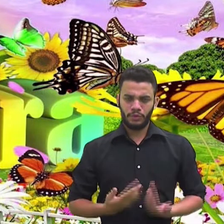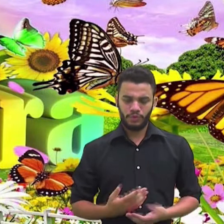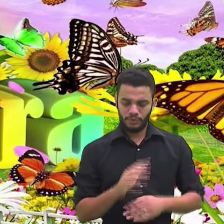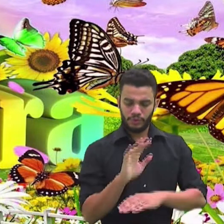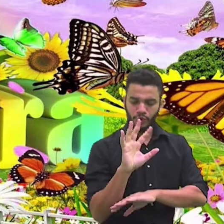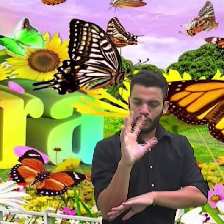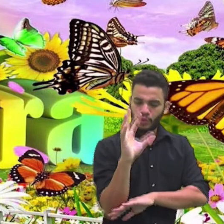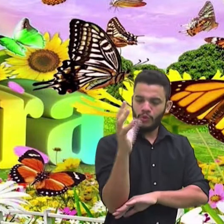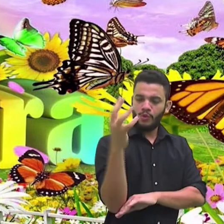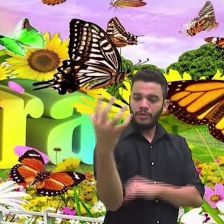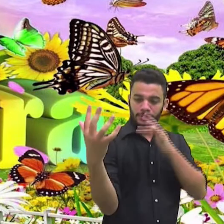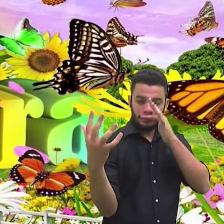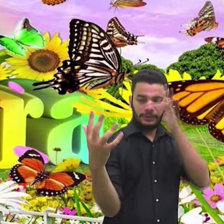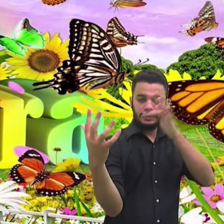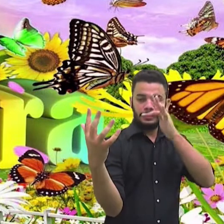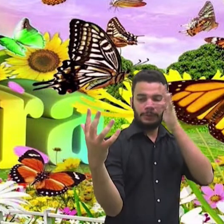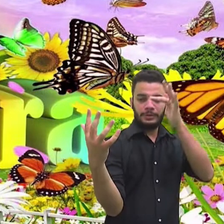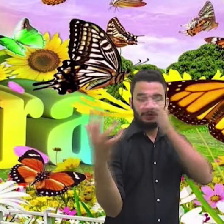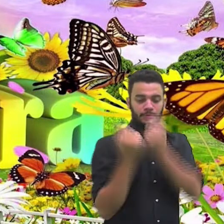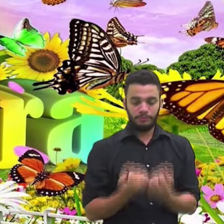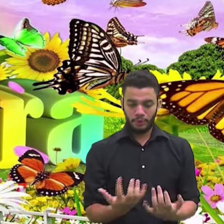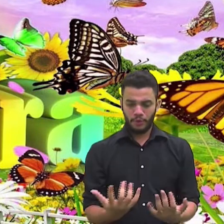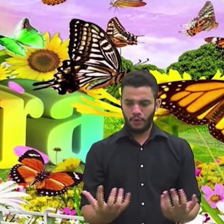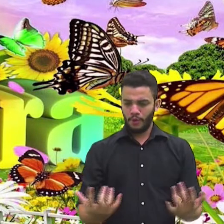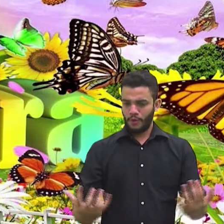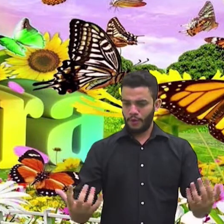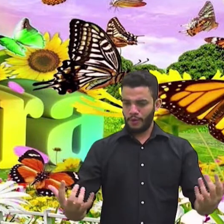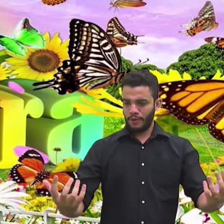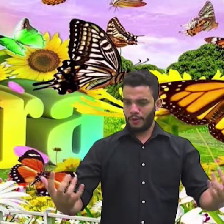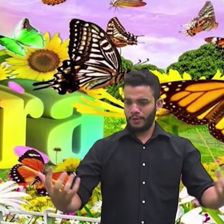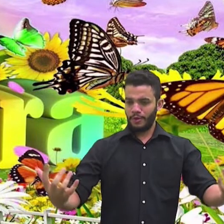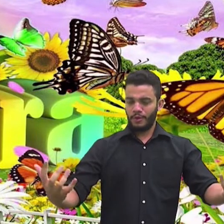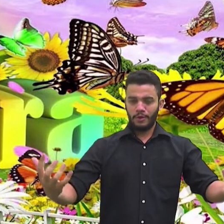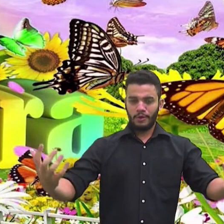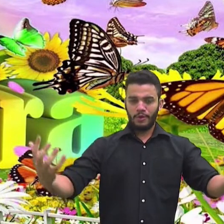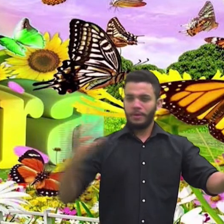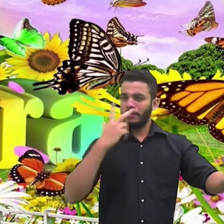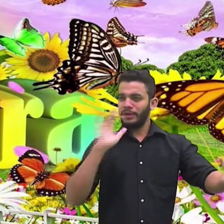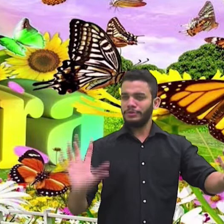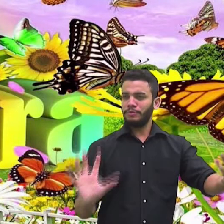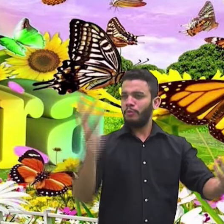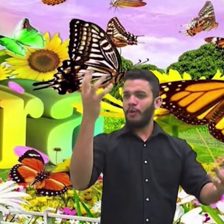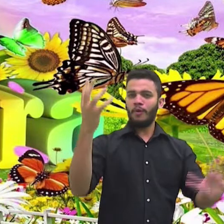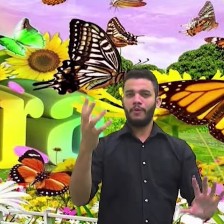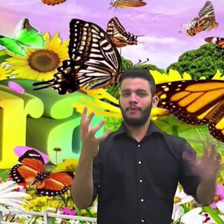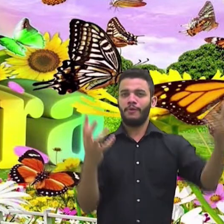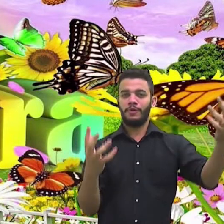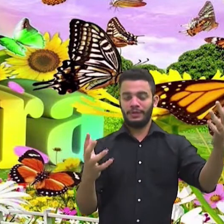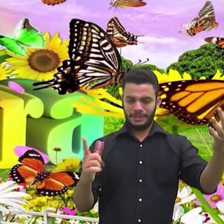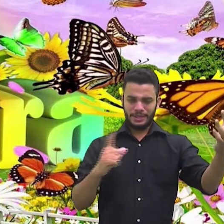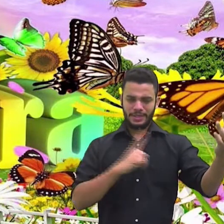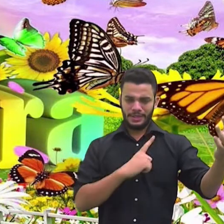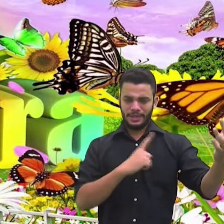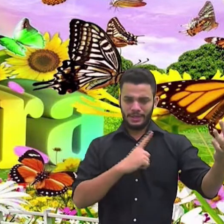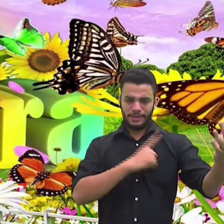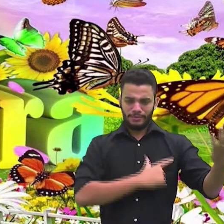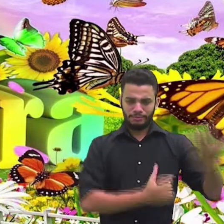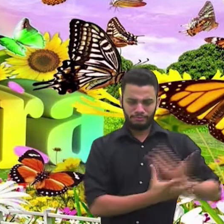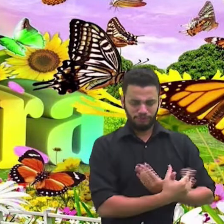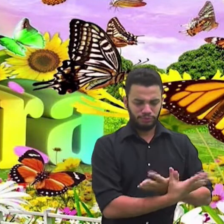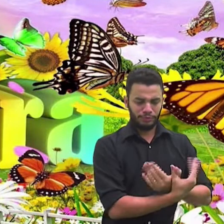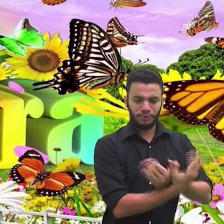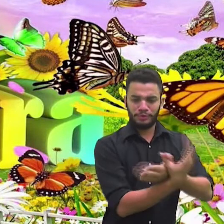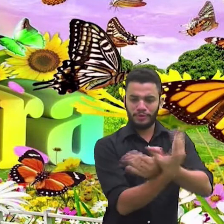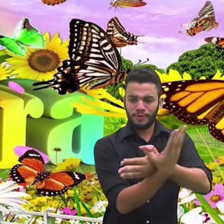fica em festa, onde borboletas multicores parecem flores de muitas cores. Os pássaros